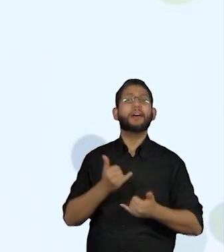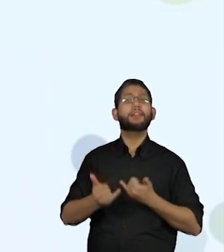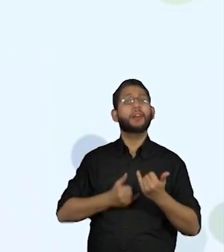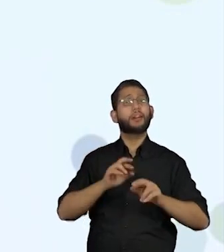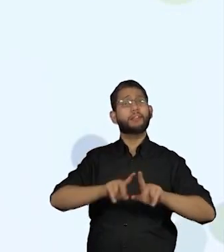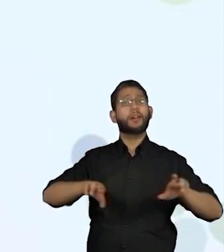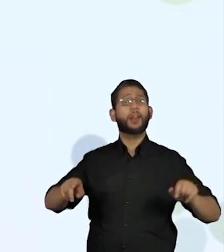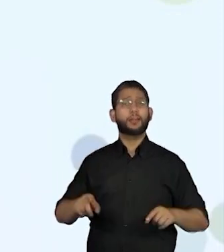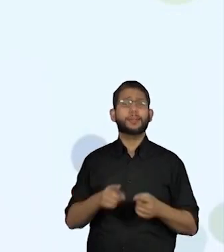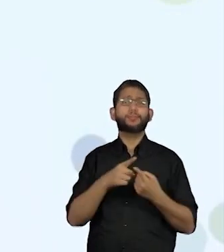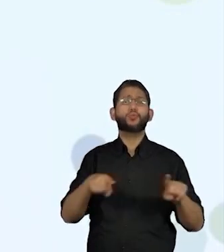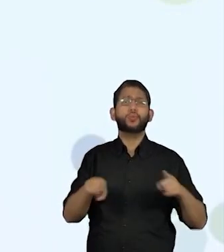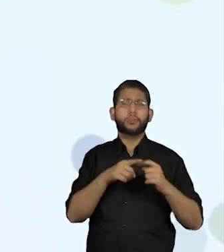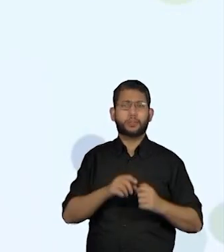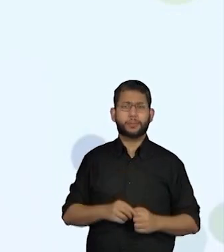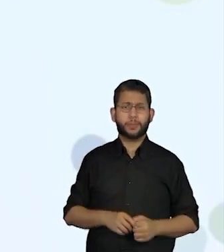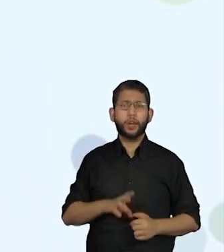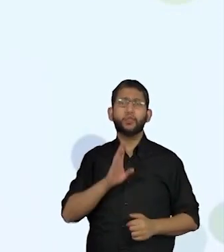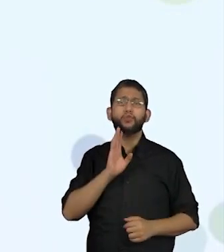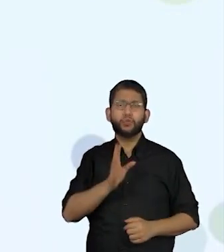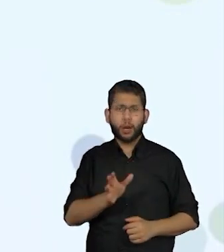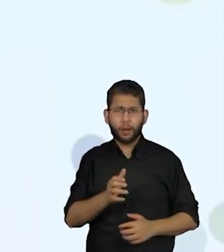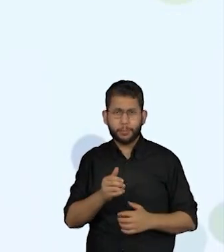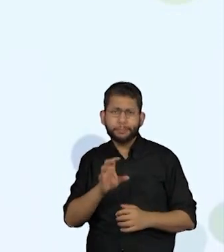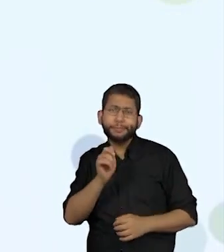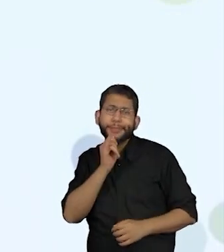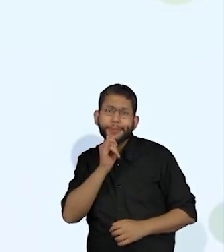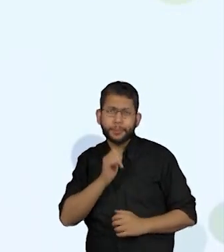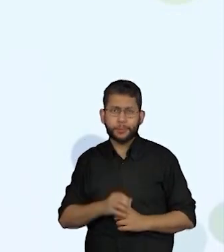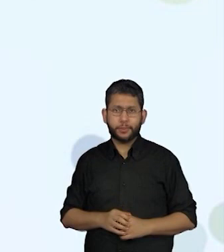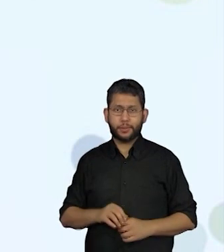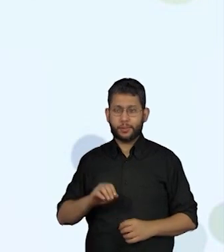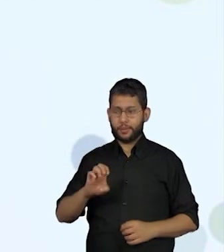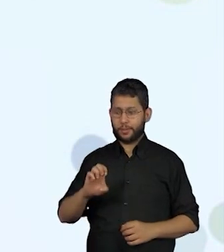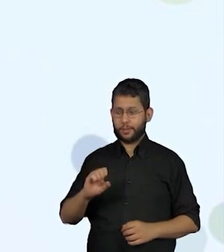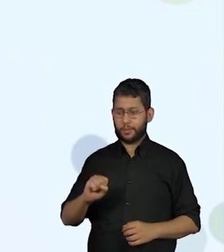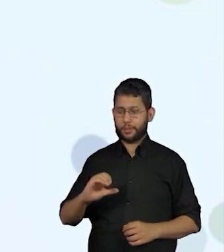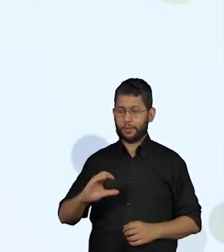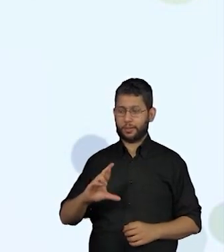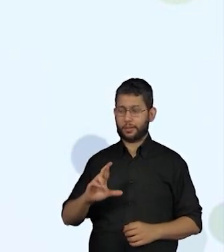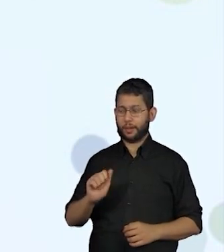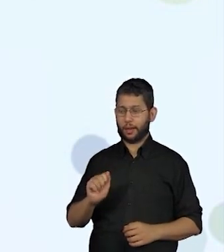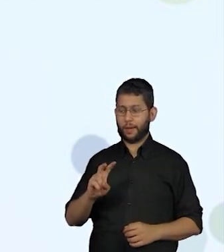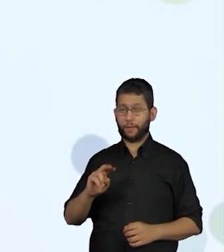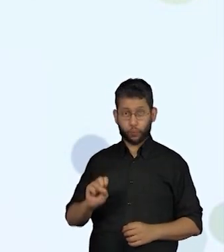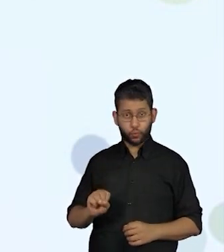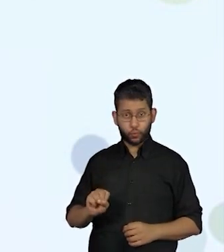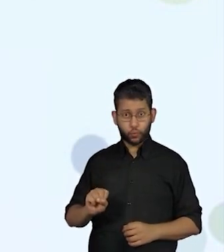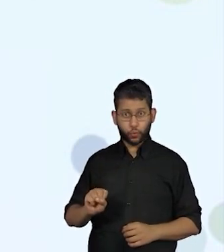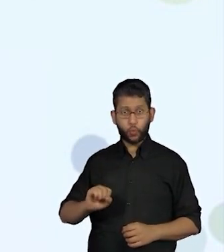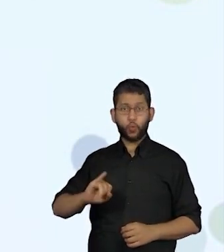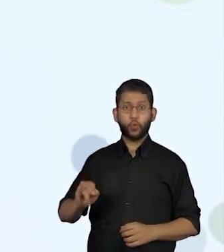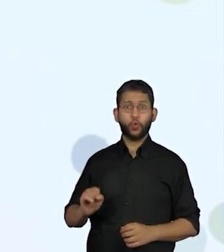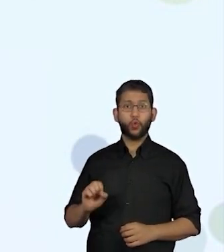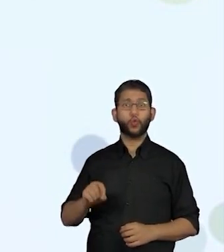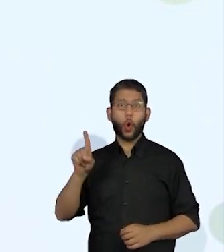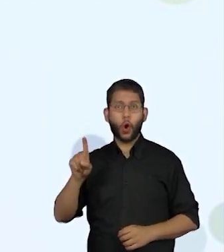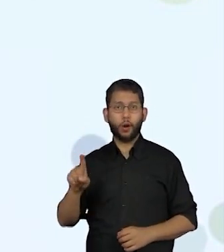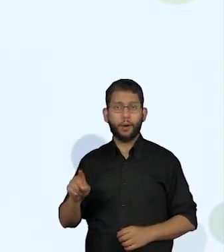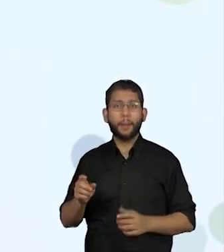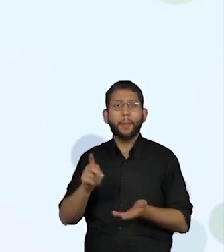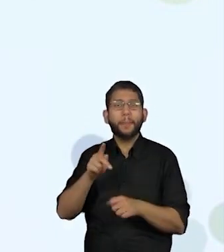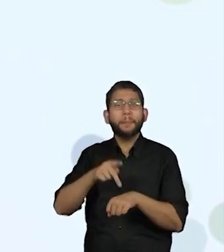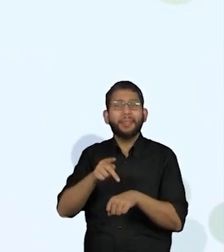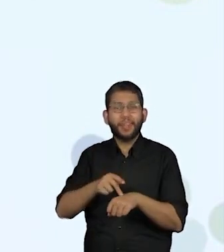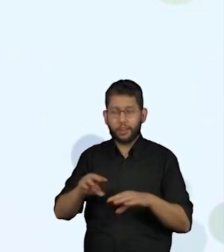até hoje, cujo objetivo é passar pedras de um participante para outro dentro de uma roda, num ritmo que a música é cantada.